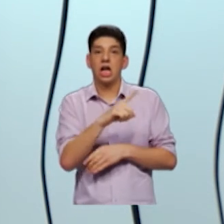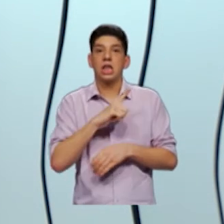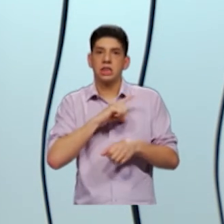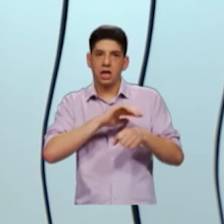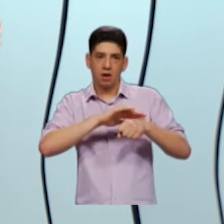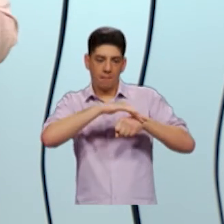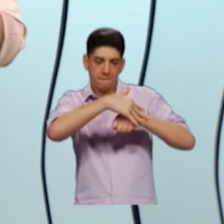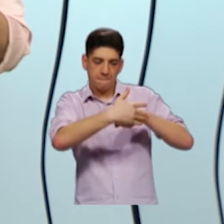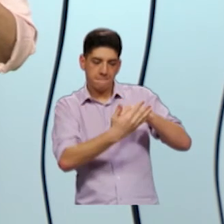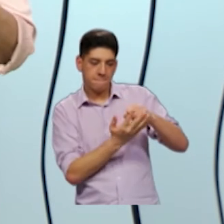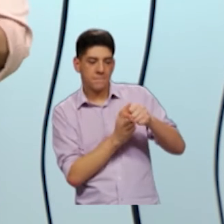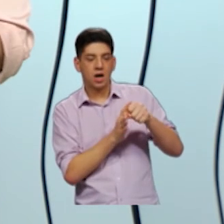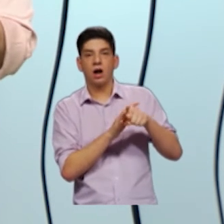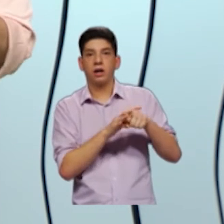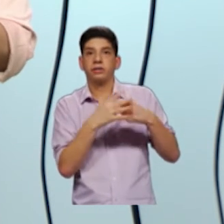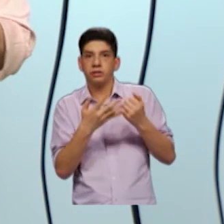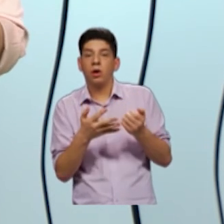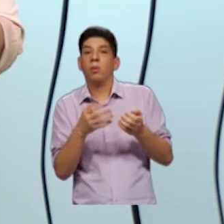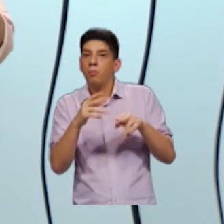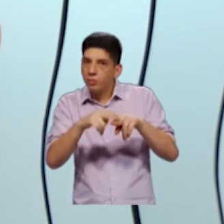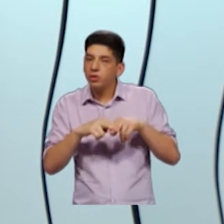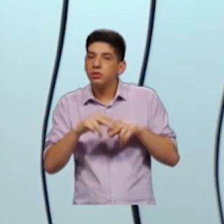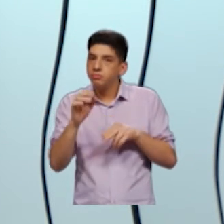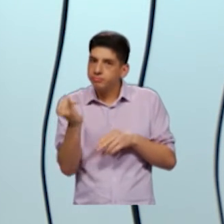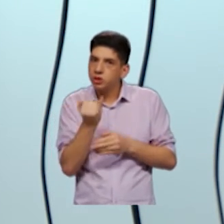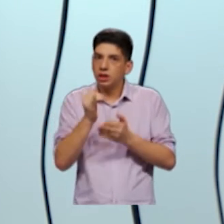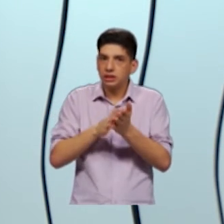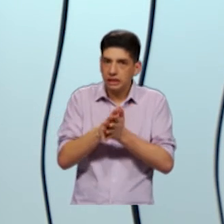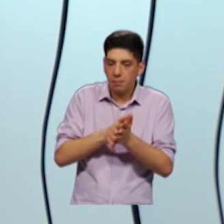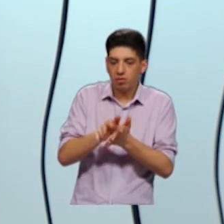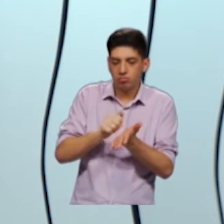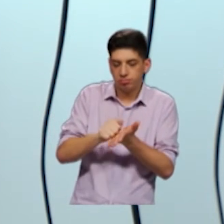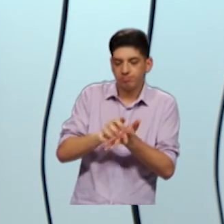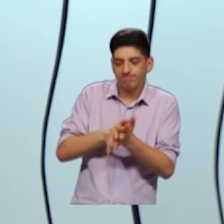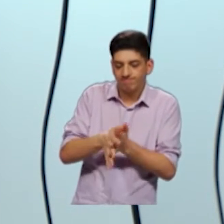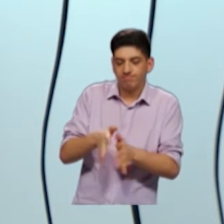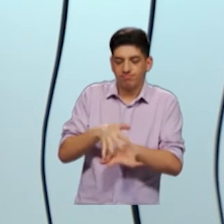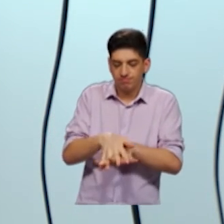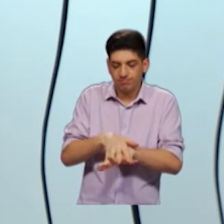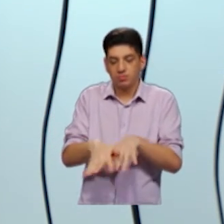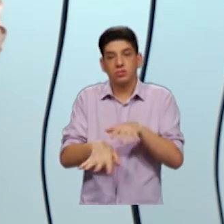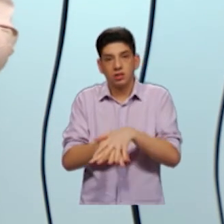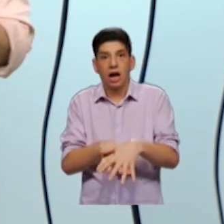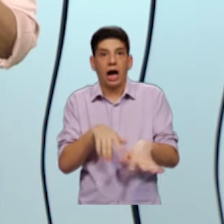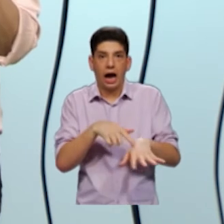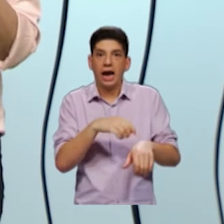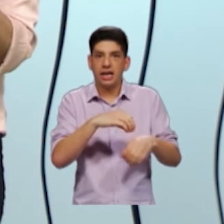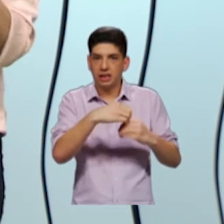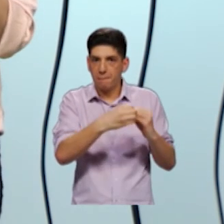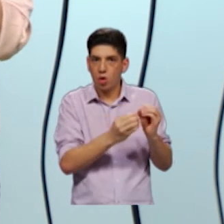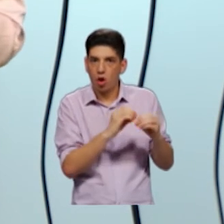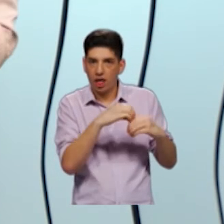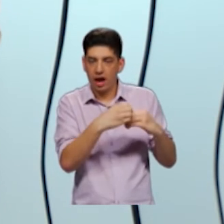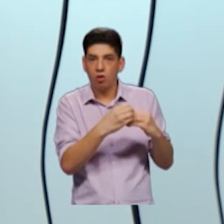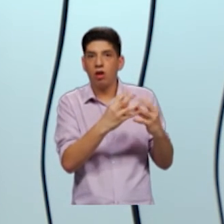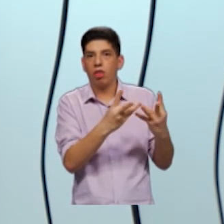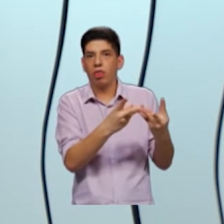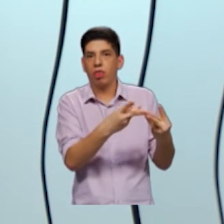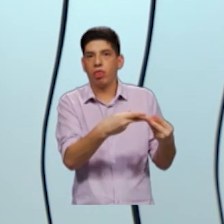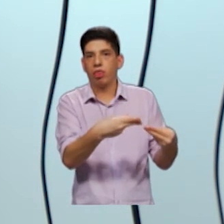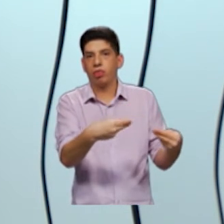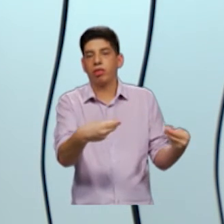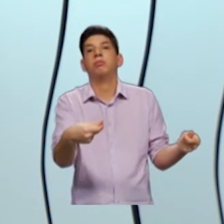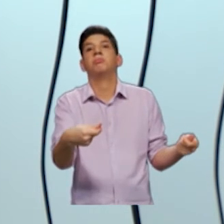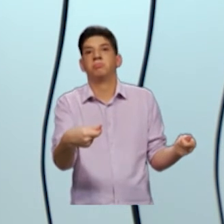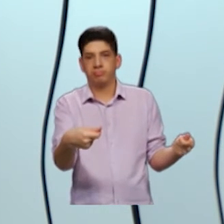Quando você lava o sabão, que você passa álcool na mão, decompõe essa molécula de lipídica. Então, o que vai acontecer? Então,